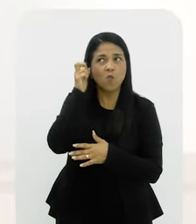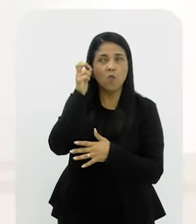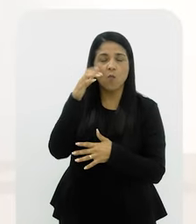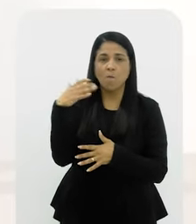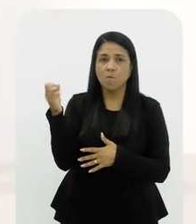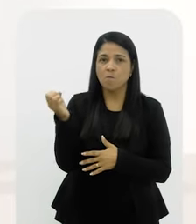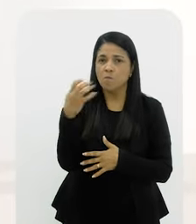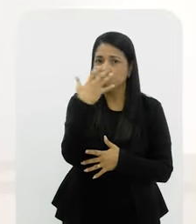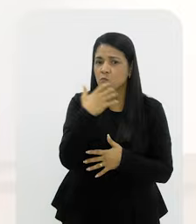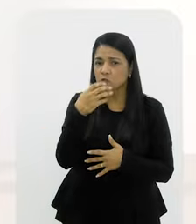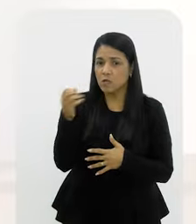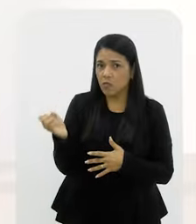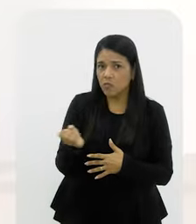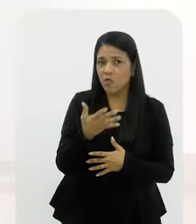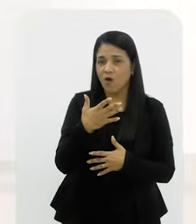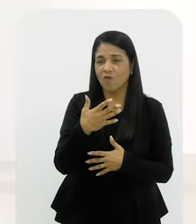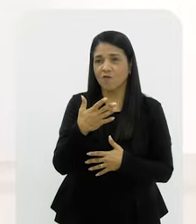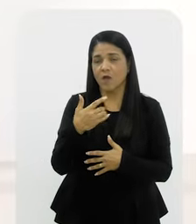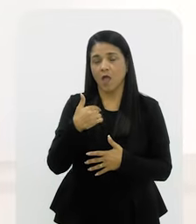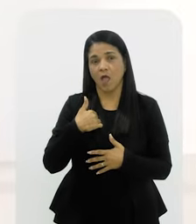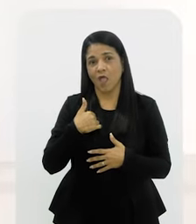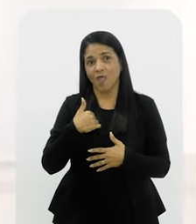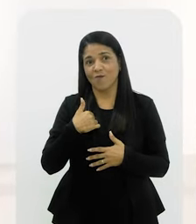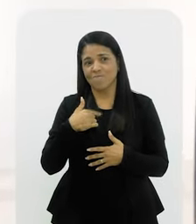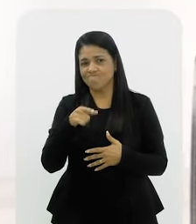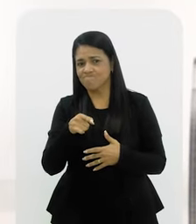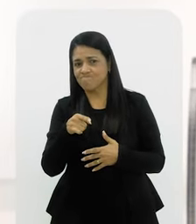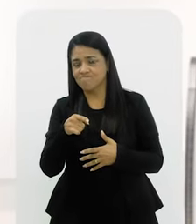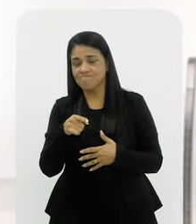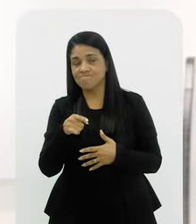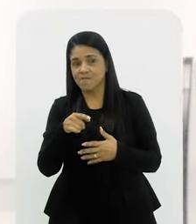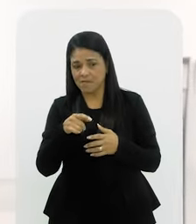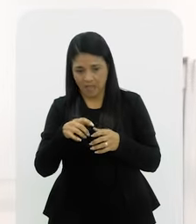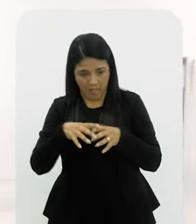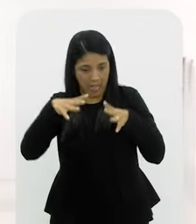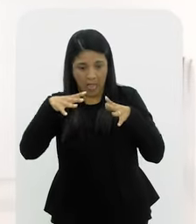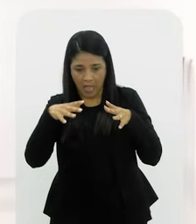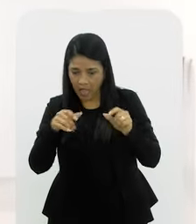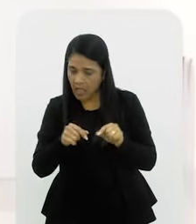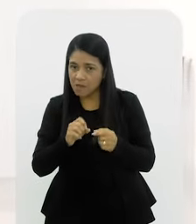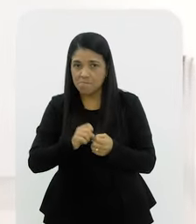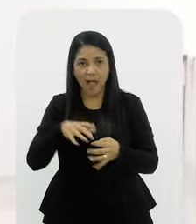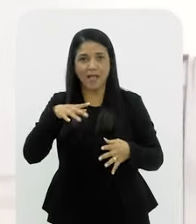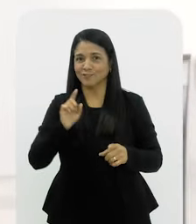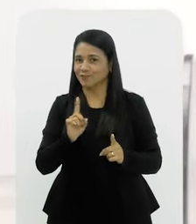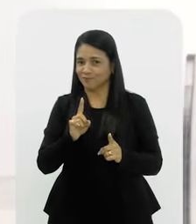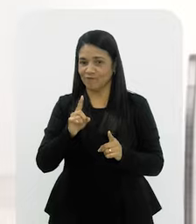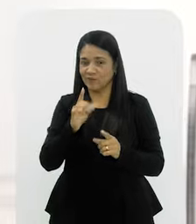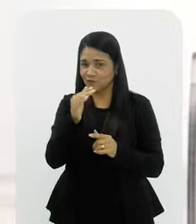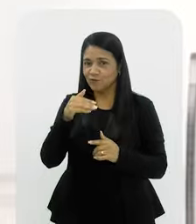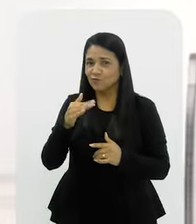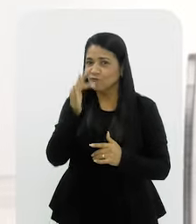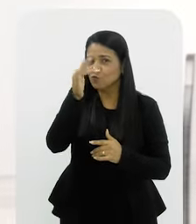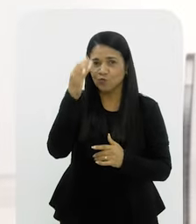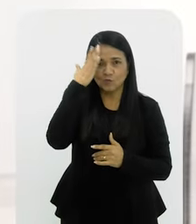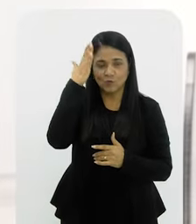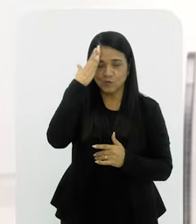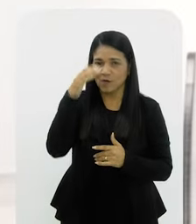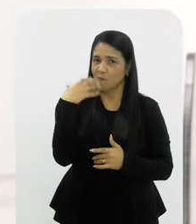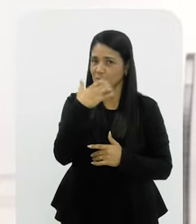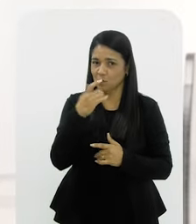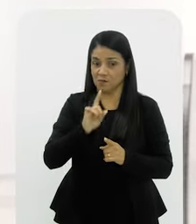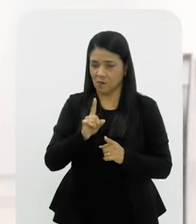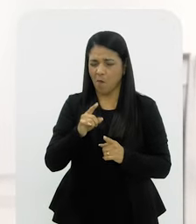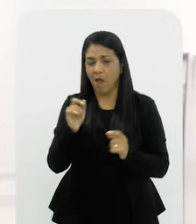música inédita, claro, eu não sou pitonista, essa música vai ser sucesso. Mas pela experiência, eu sei, olha,